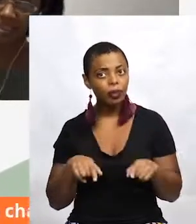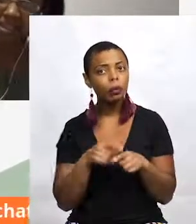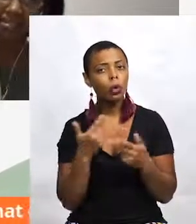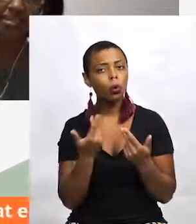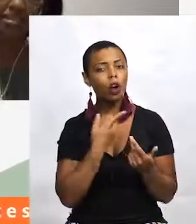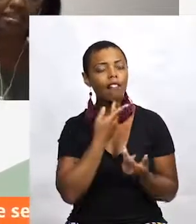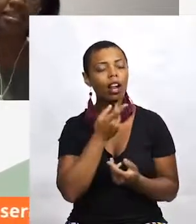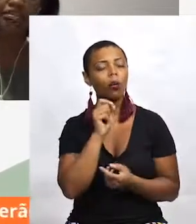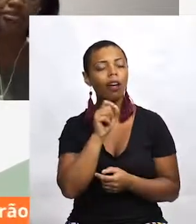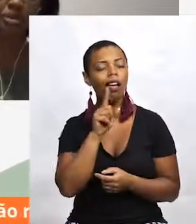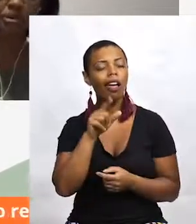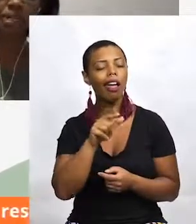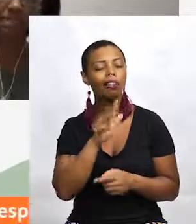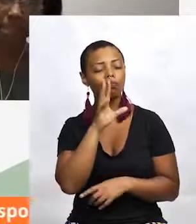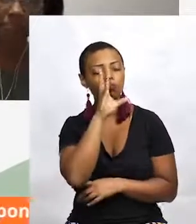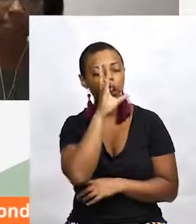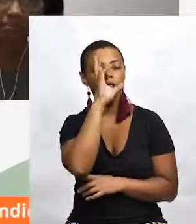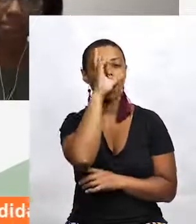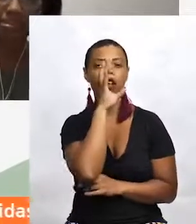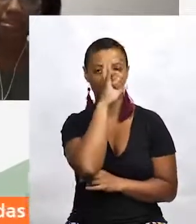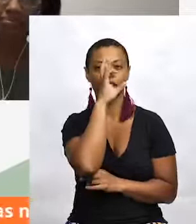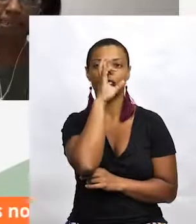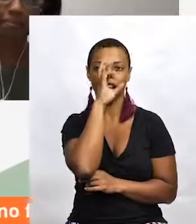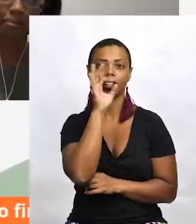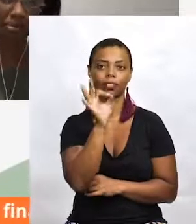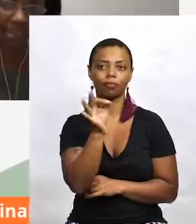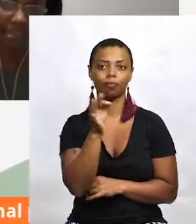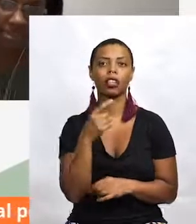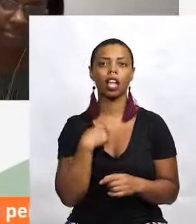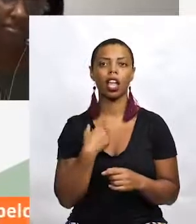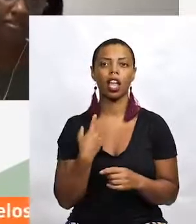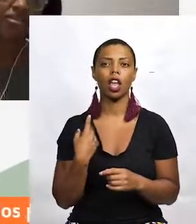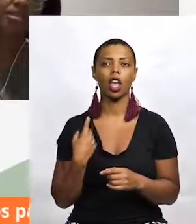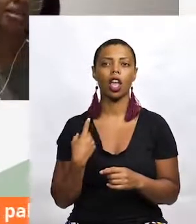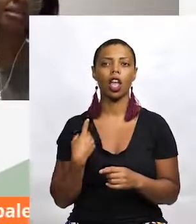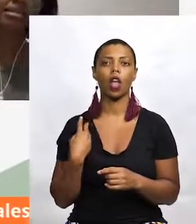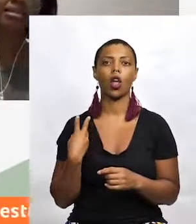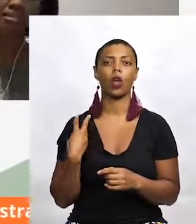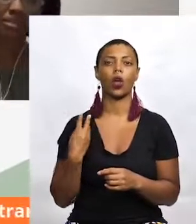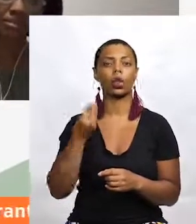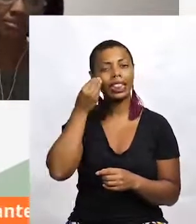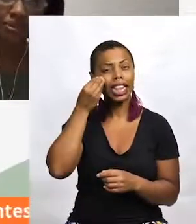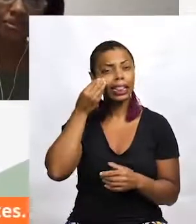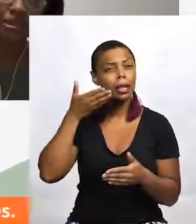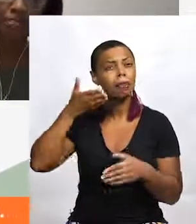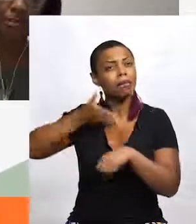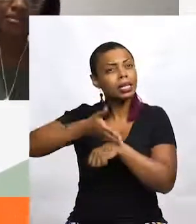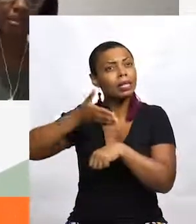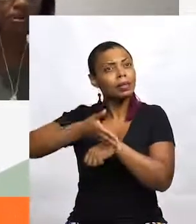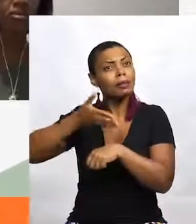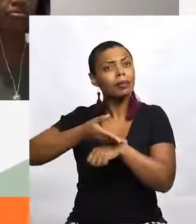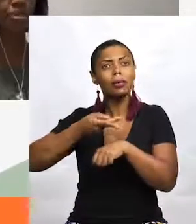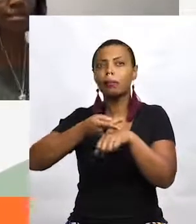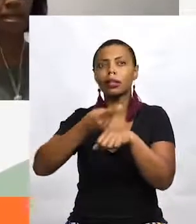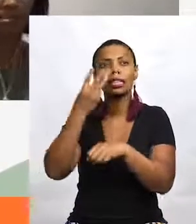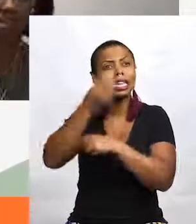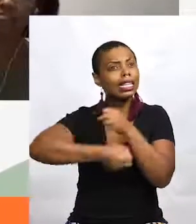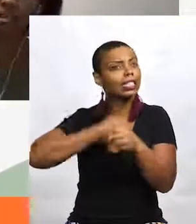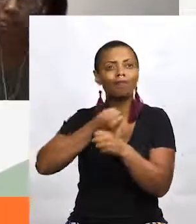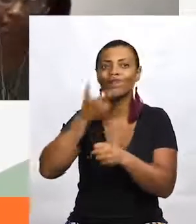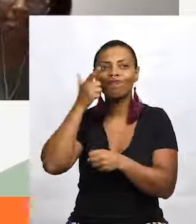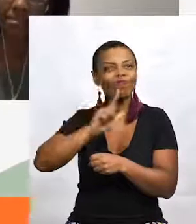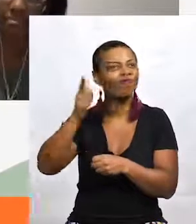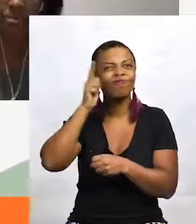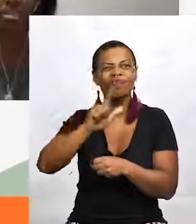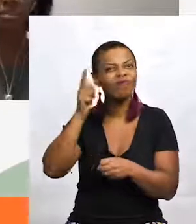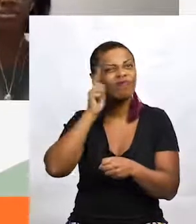uma resistência, né? Eu tentei participar desse prêmio por 3 anos, né? E esse ano eu fui contemplada. Foi o ano que eu falei assim, será